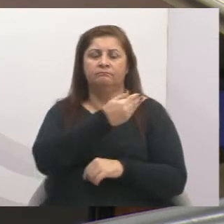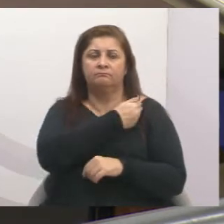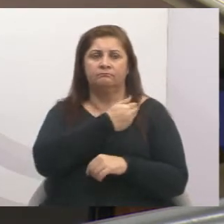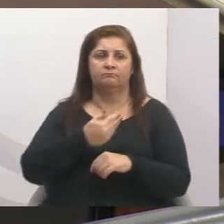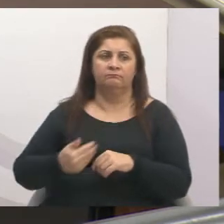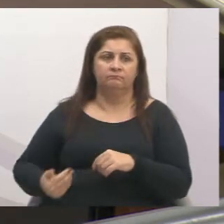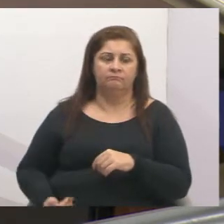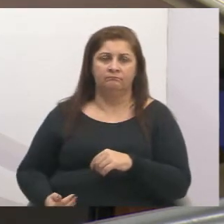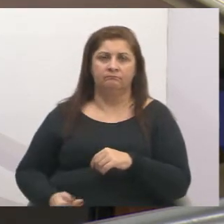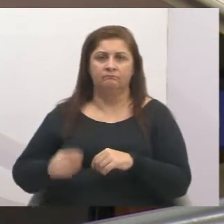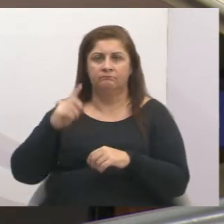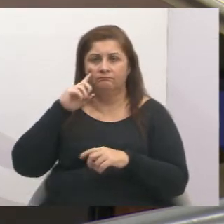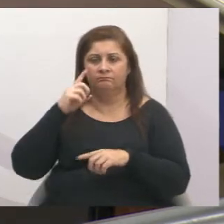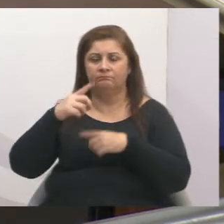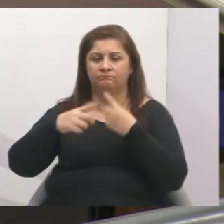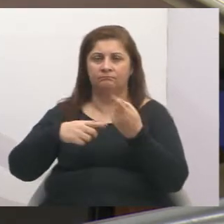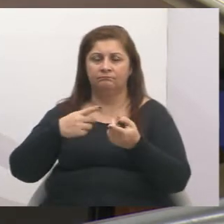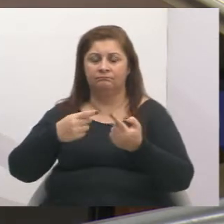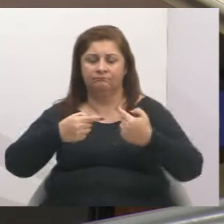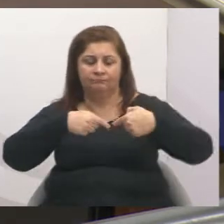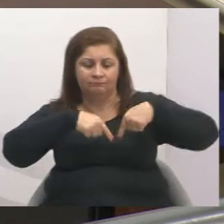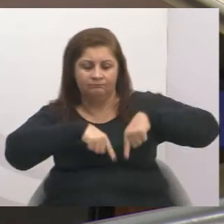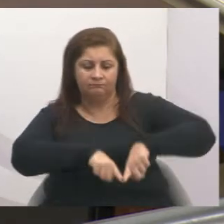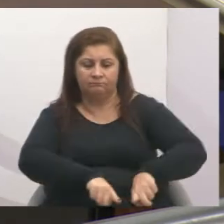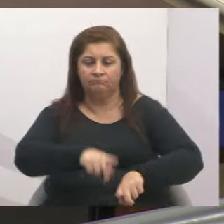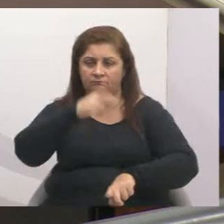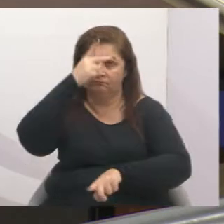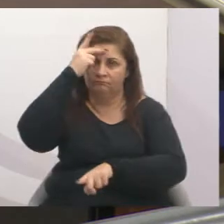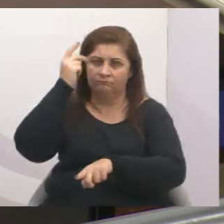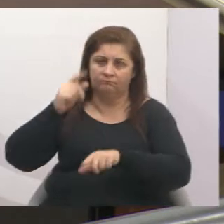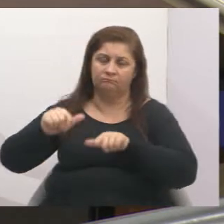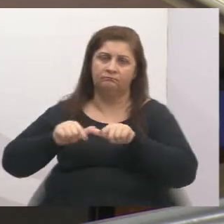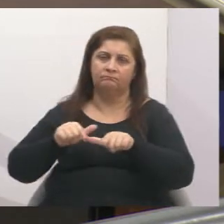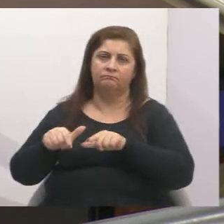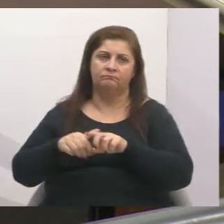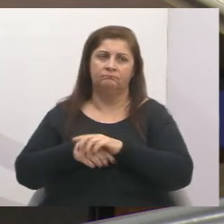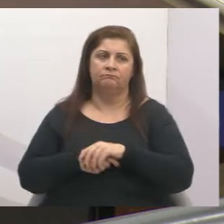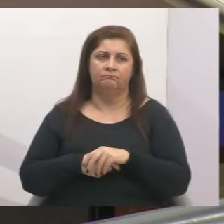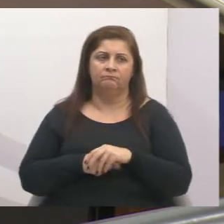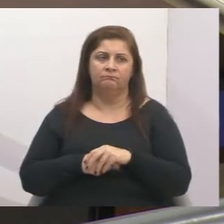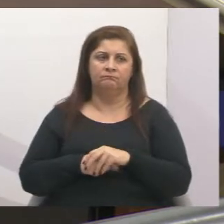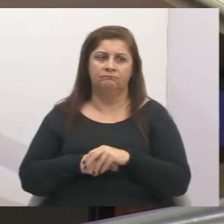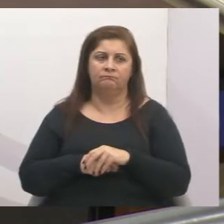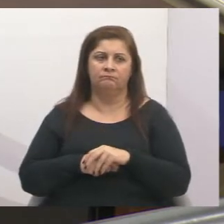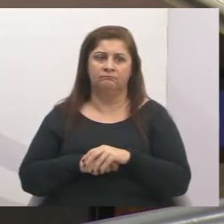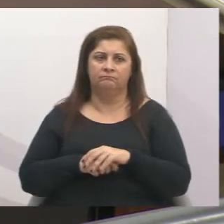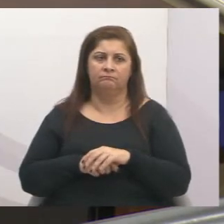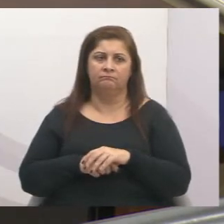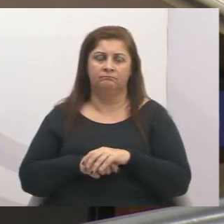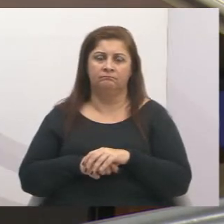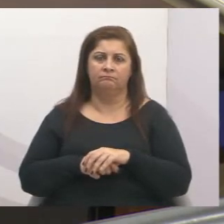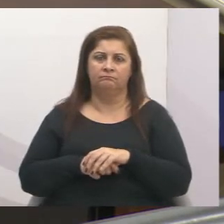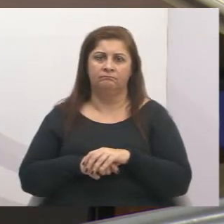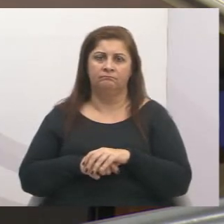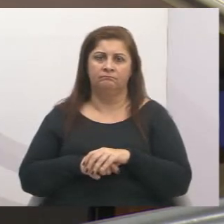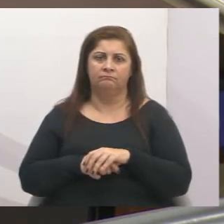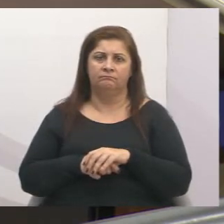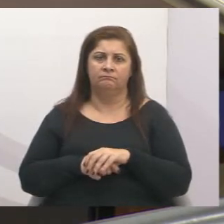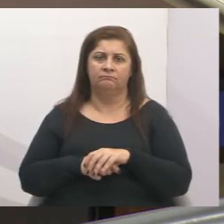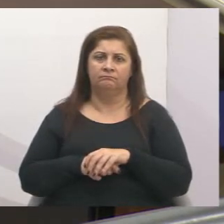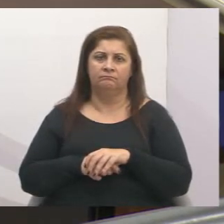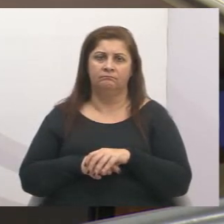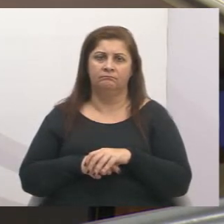federal, que a cada dia imputa para o trabalhador uma desgraça a mais. E, nesse sentido, a